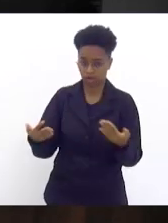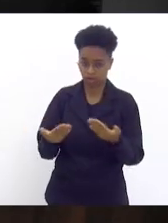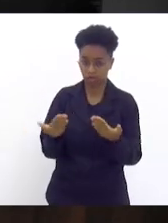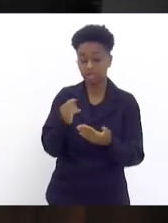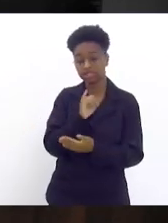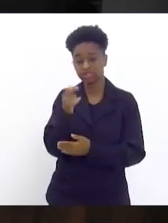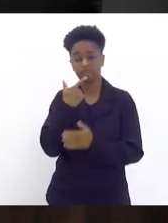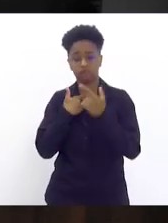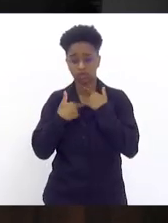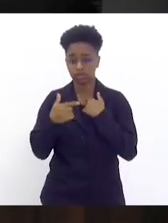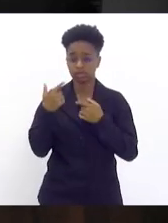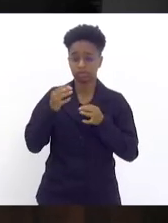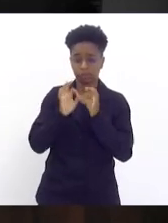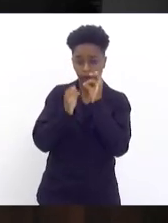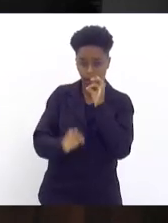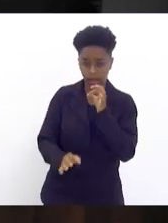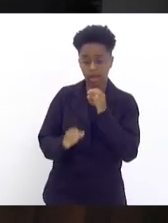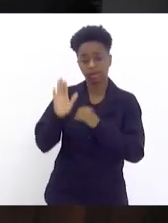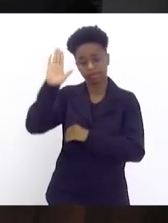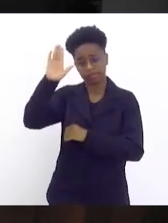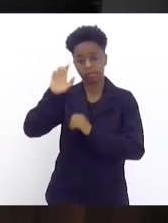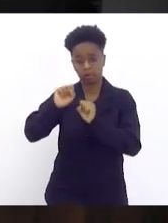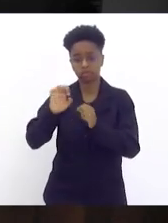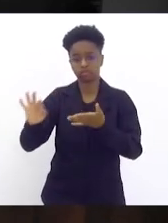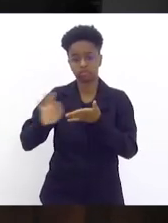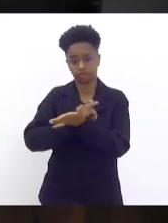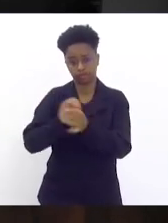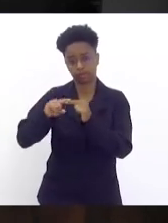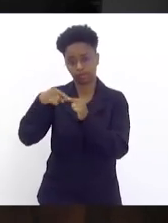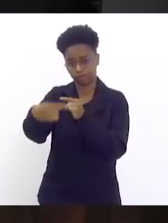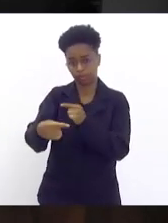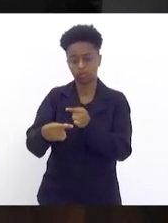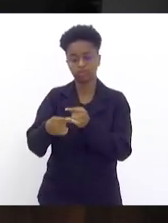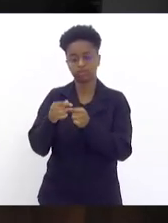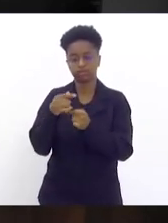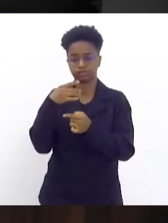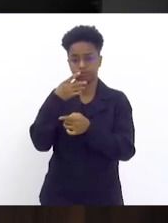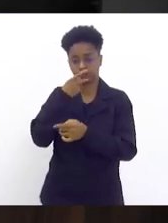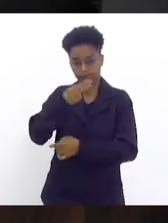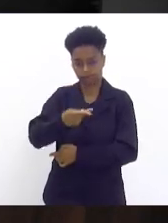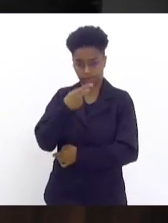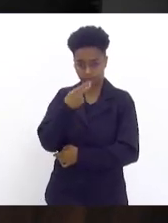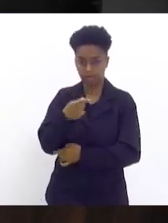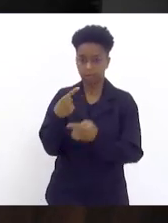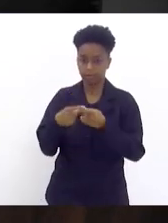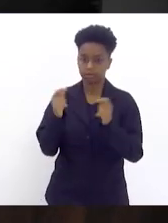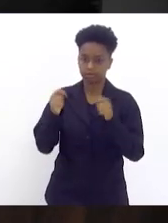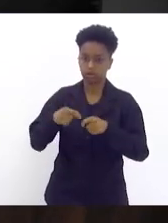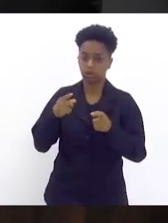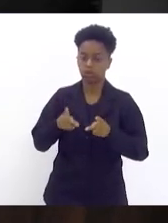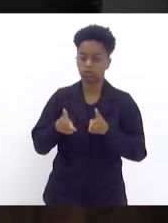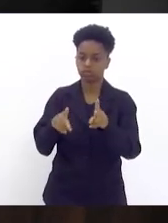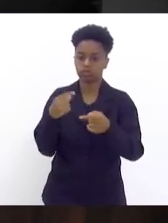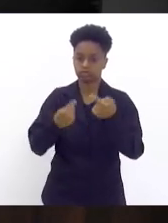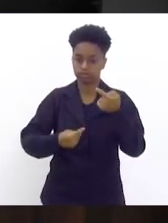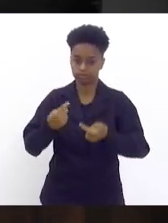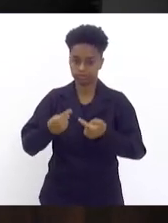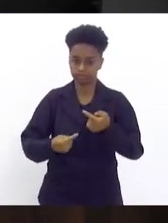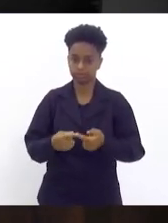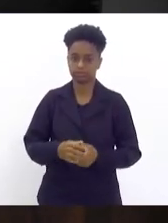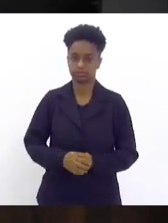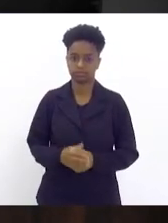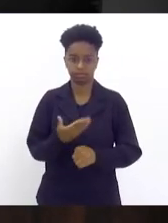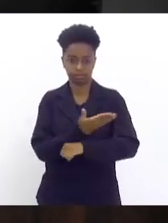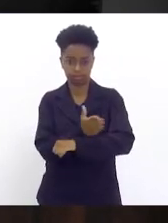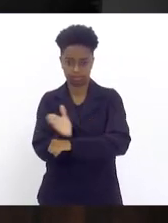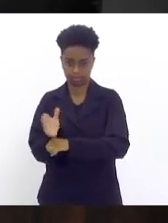quem quiser o expediente final é o remédio né regimental Para a gente poder continuar a discussão aí sem